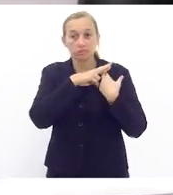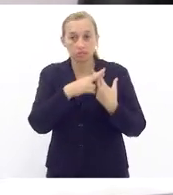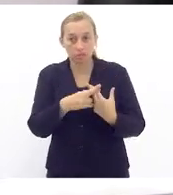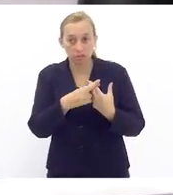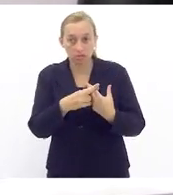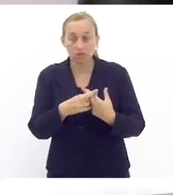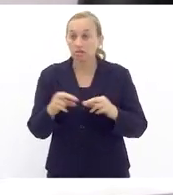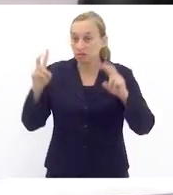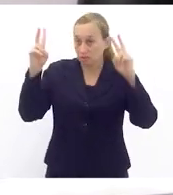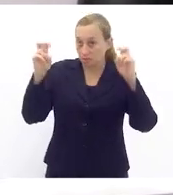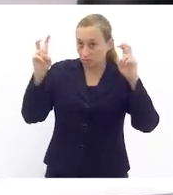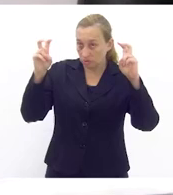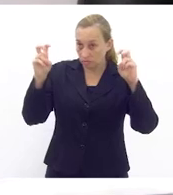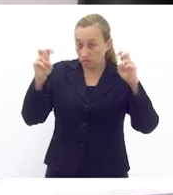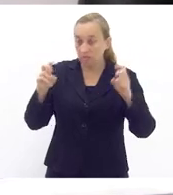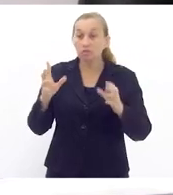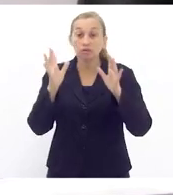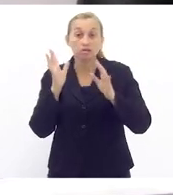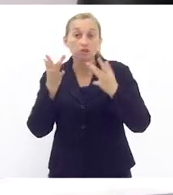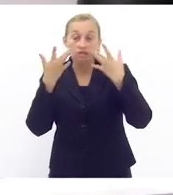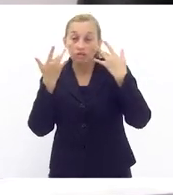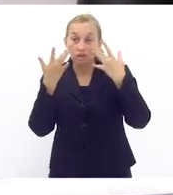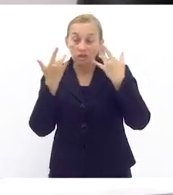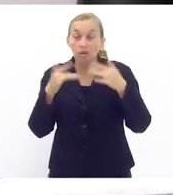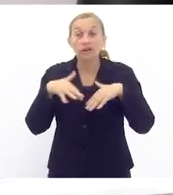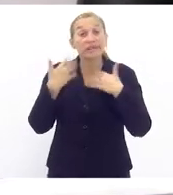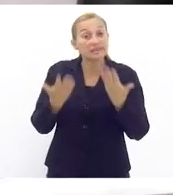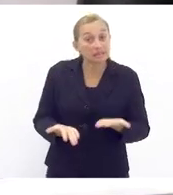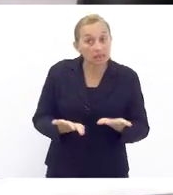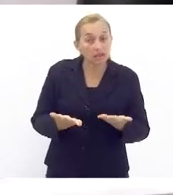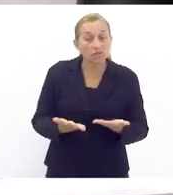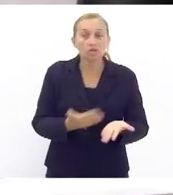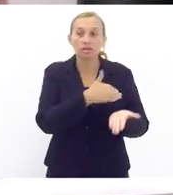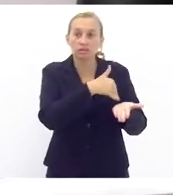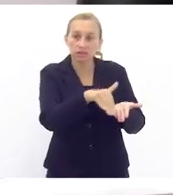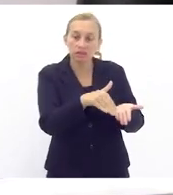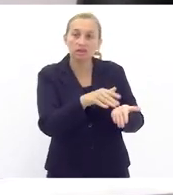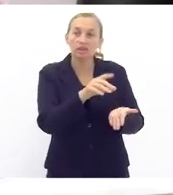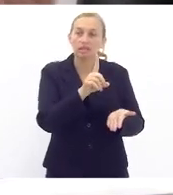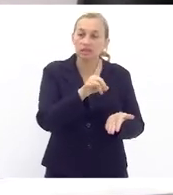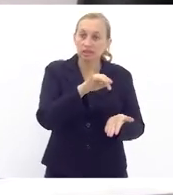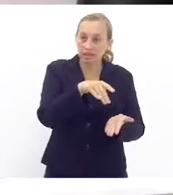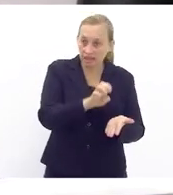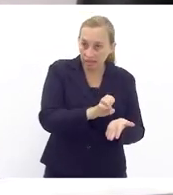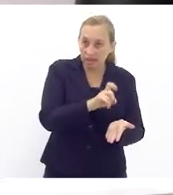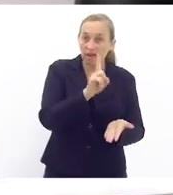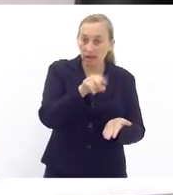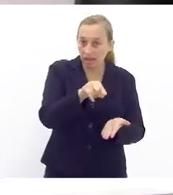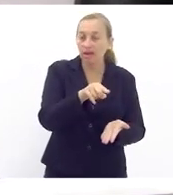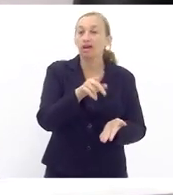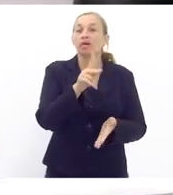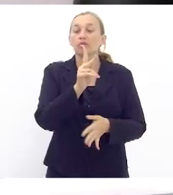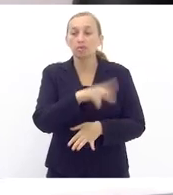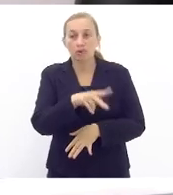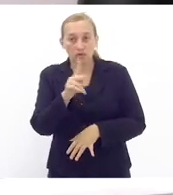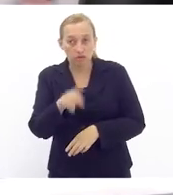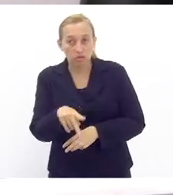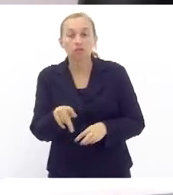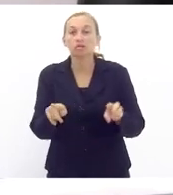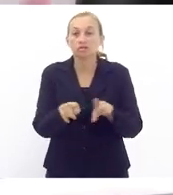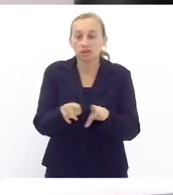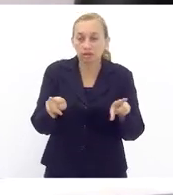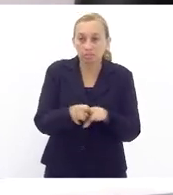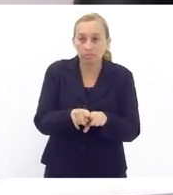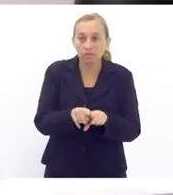pela temática do fazer teatral então assim como a secretária Daniele Que também está Ela é professora né também